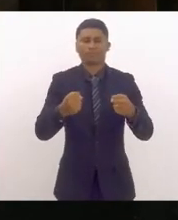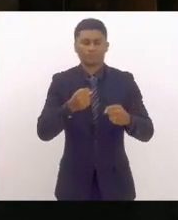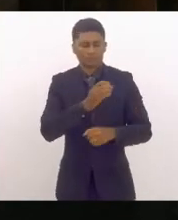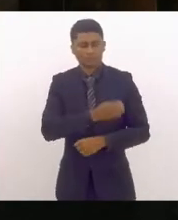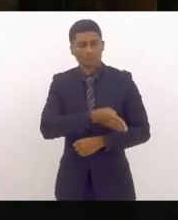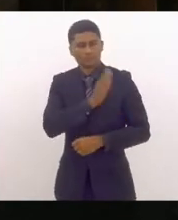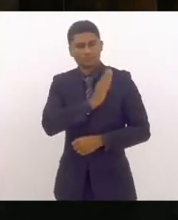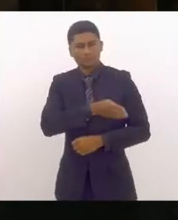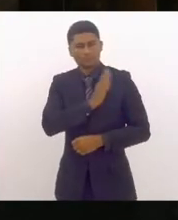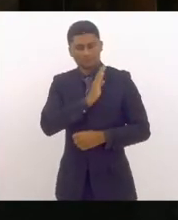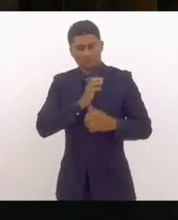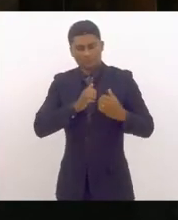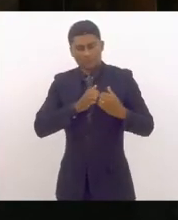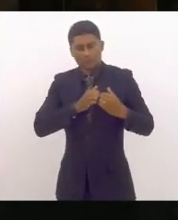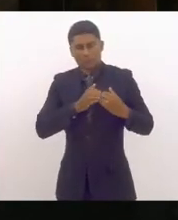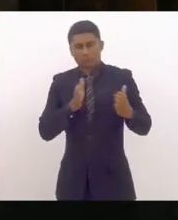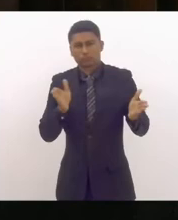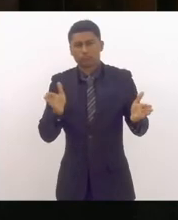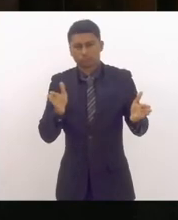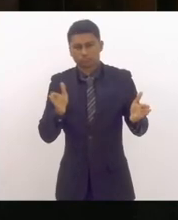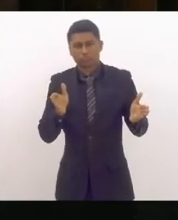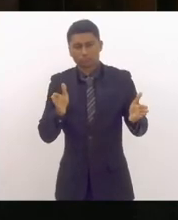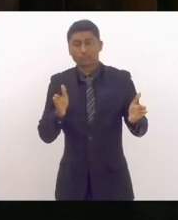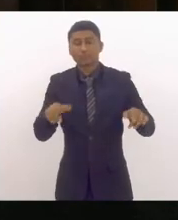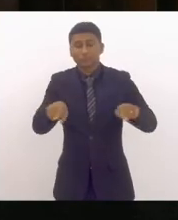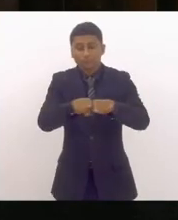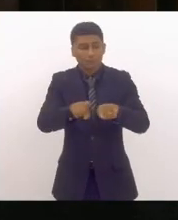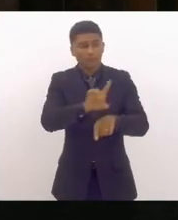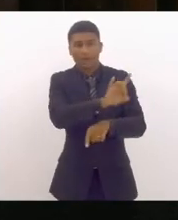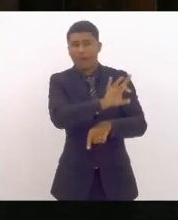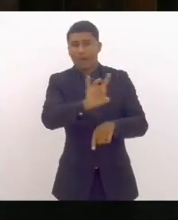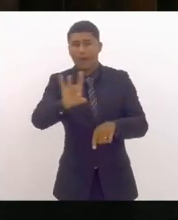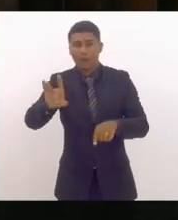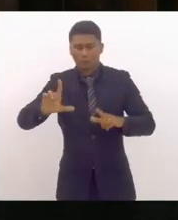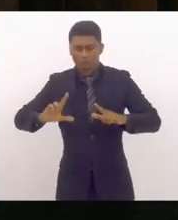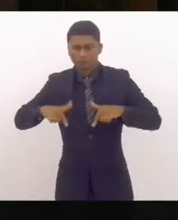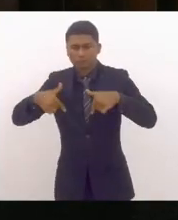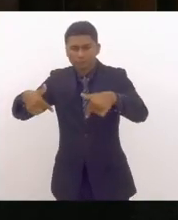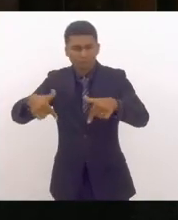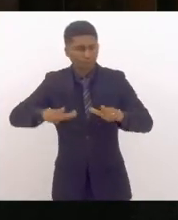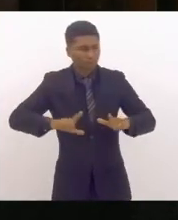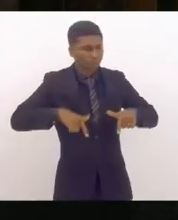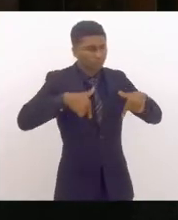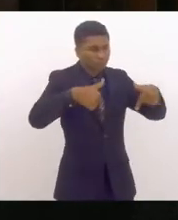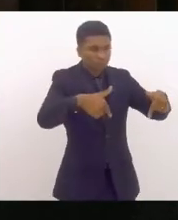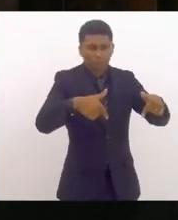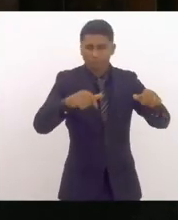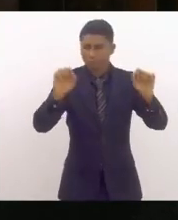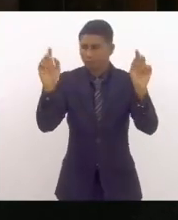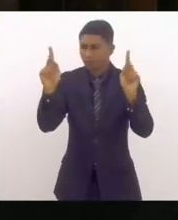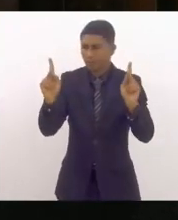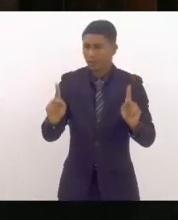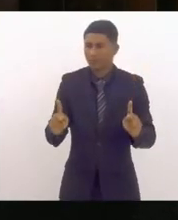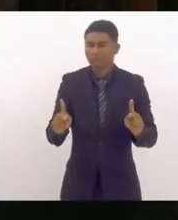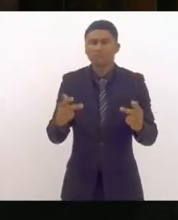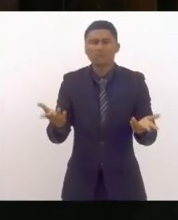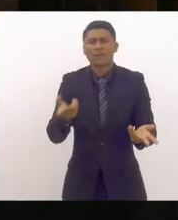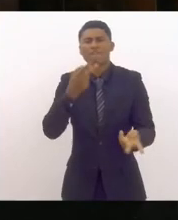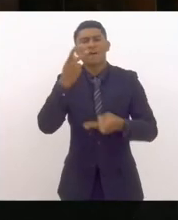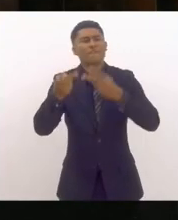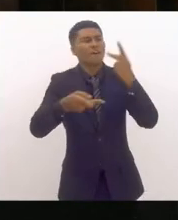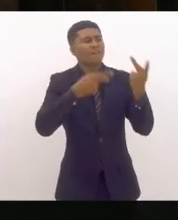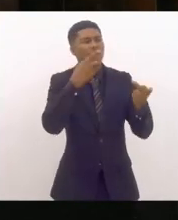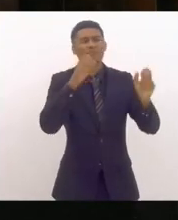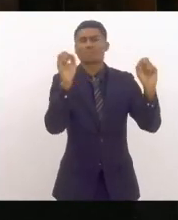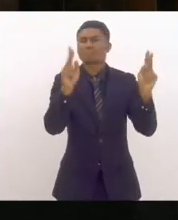e tomamos cada um de nós atitudes nessa direção e não adianta só falar de paz Fala